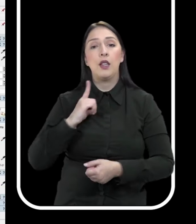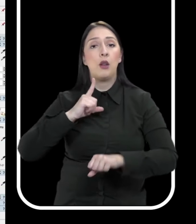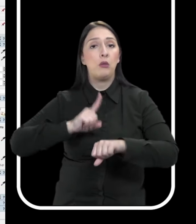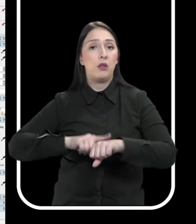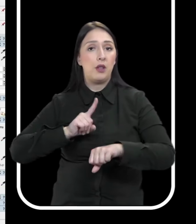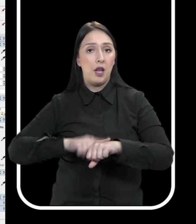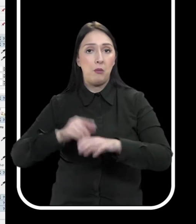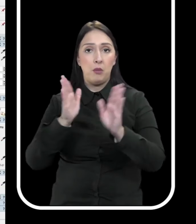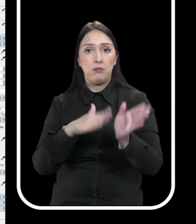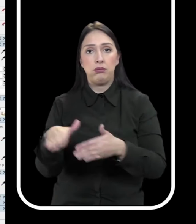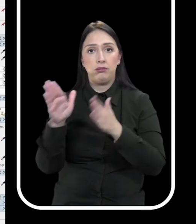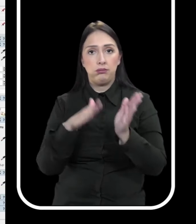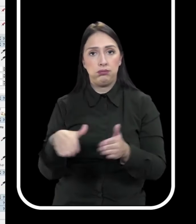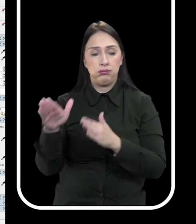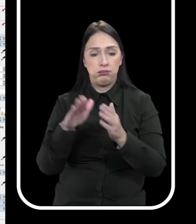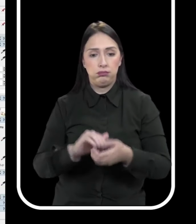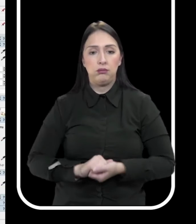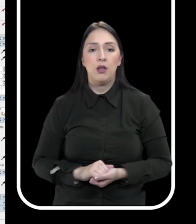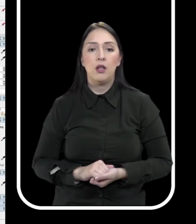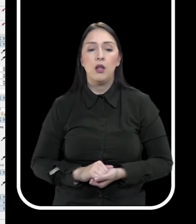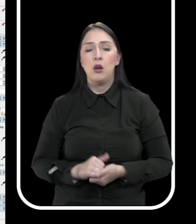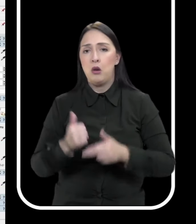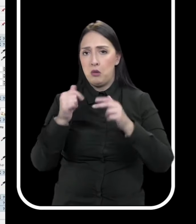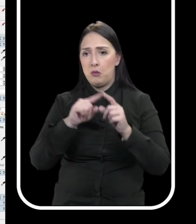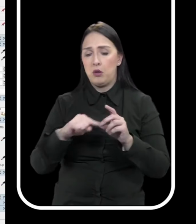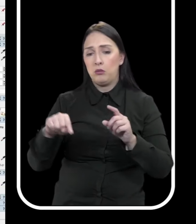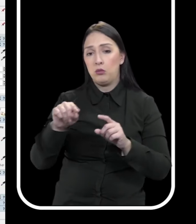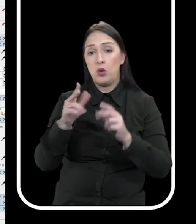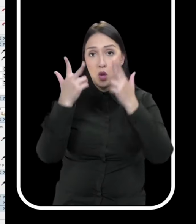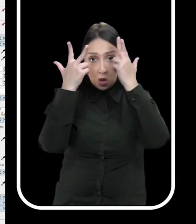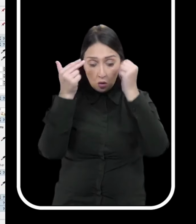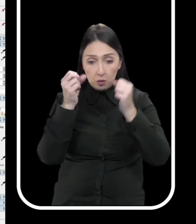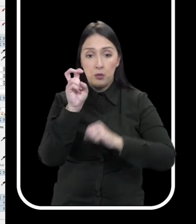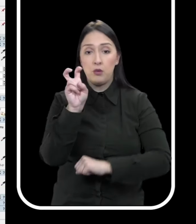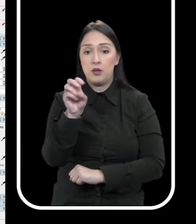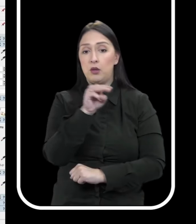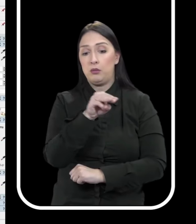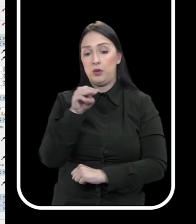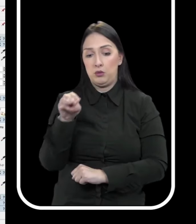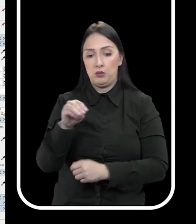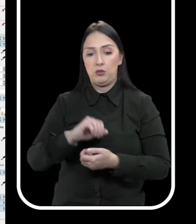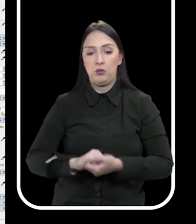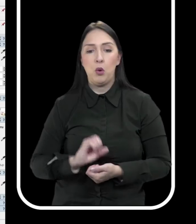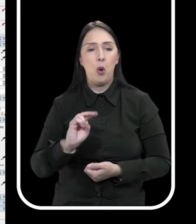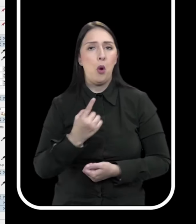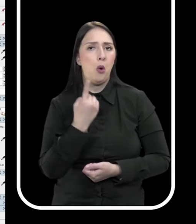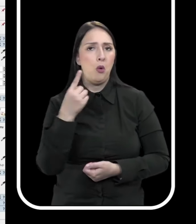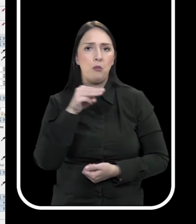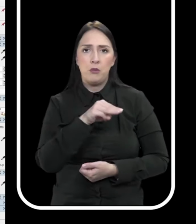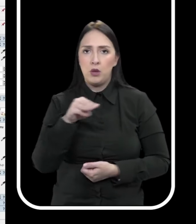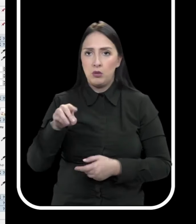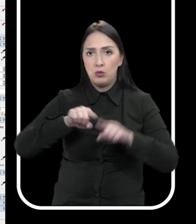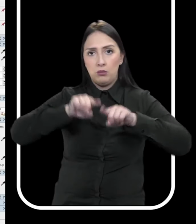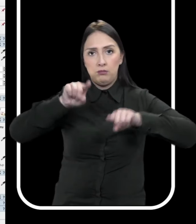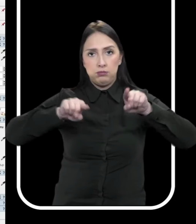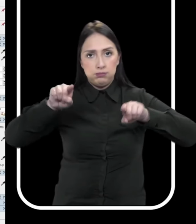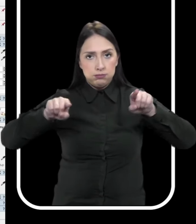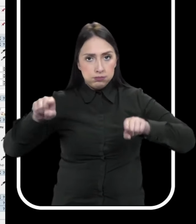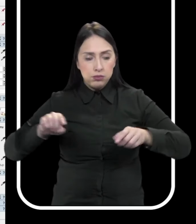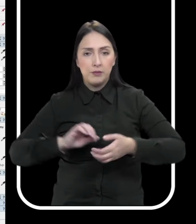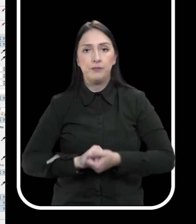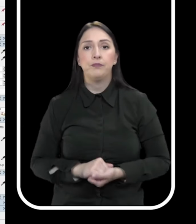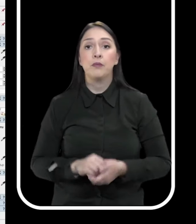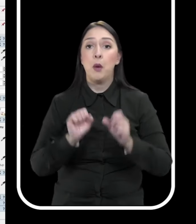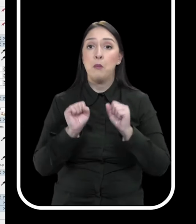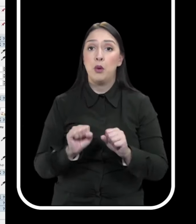tenho aqui o tempo de processamento, que ele está estabelecido com uma curva normal de 5 minutos, com 1 minuto de variação, de